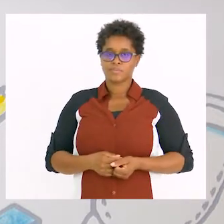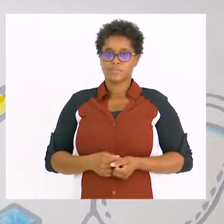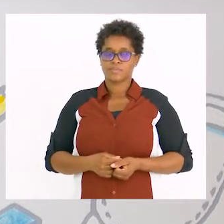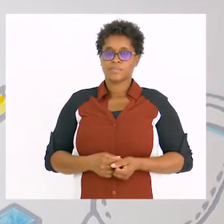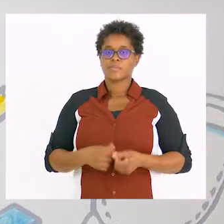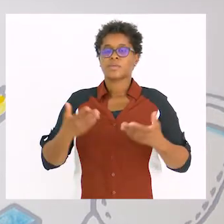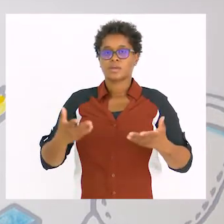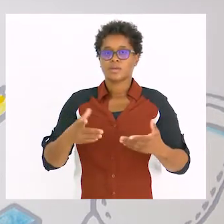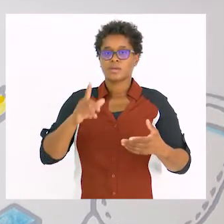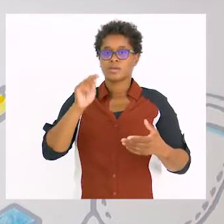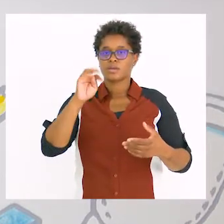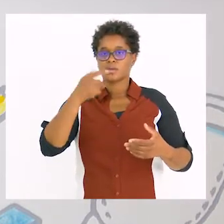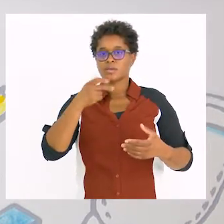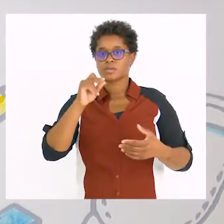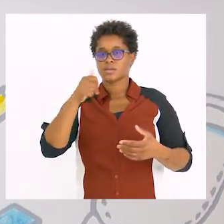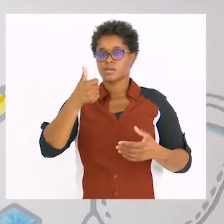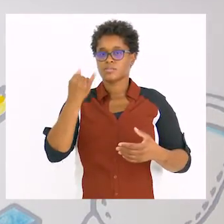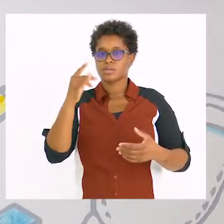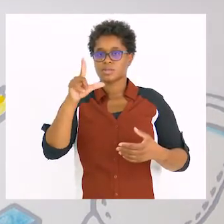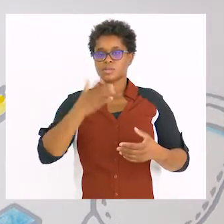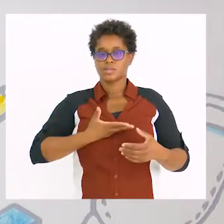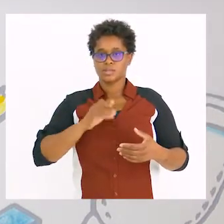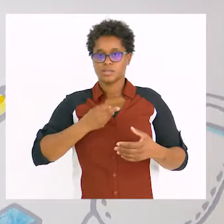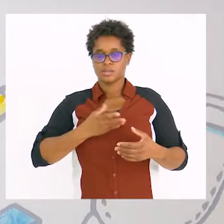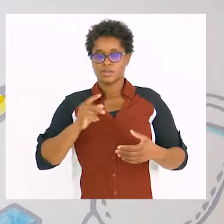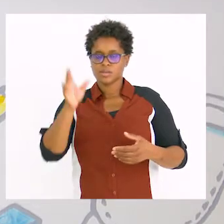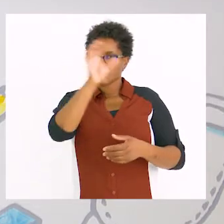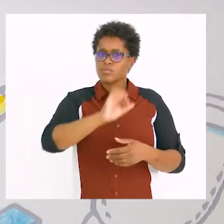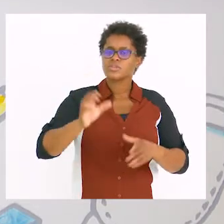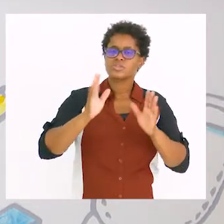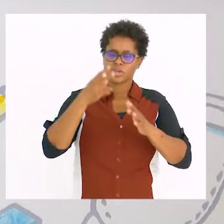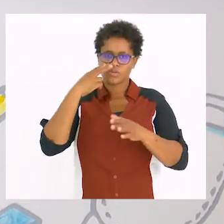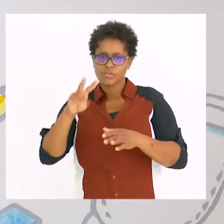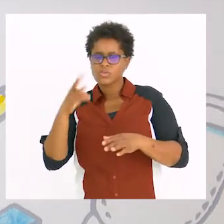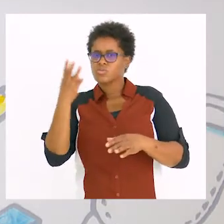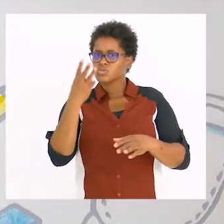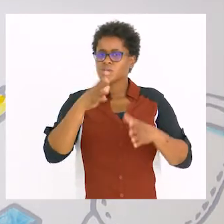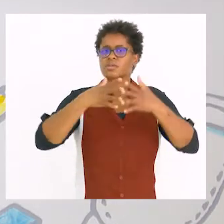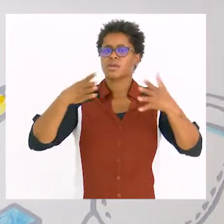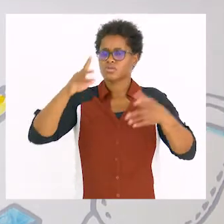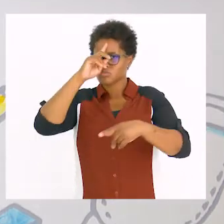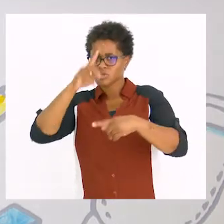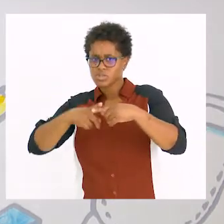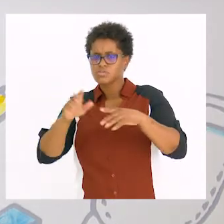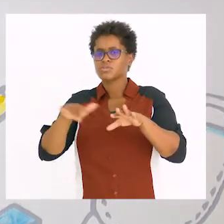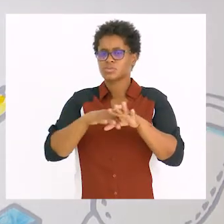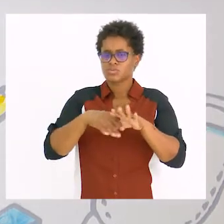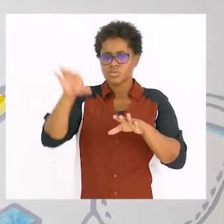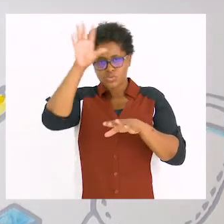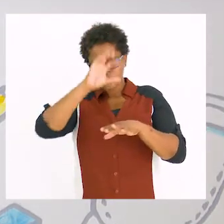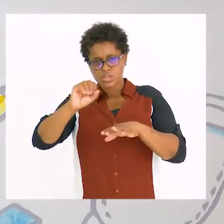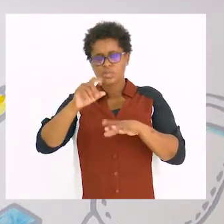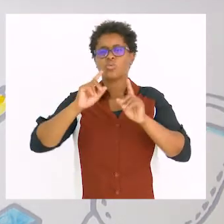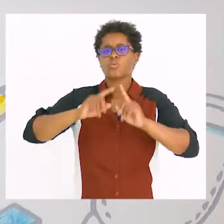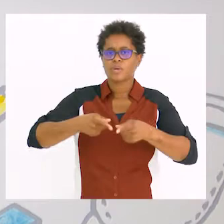A estabilidade. Vocês já repararam que os 3 grandes objetivos da intervenção do